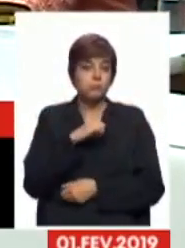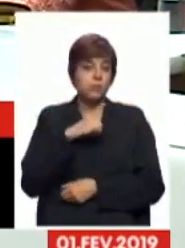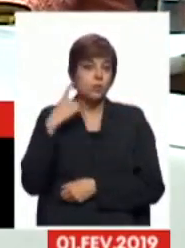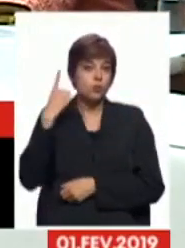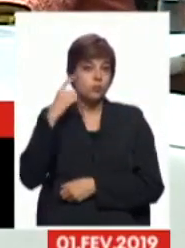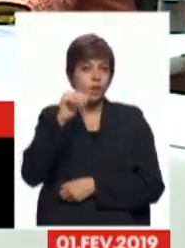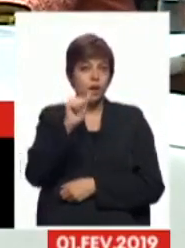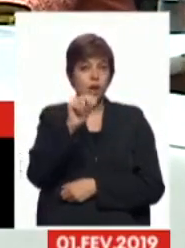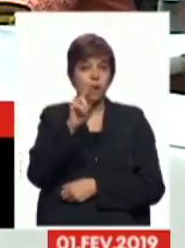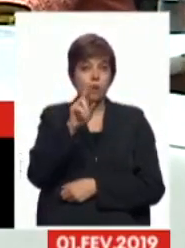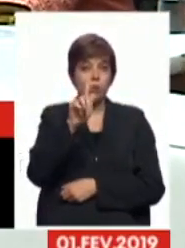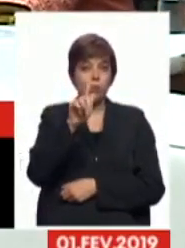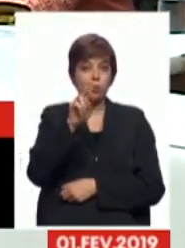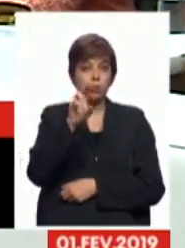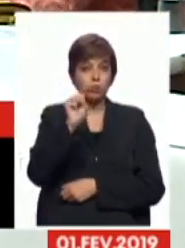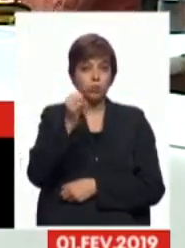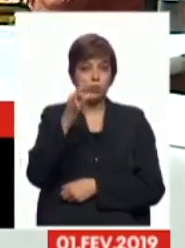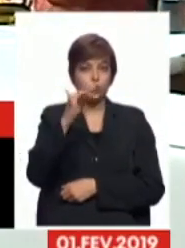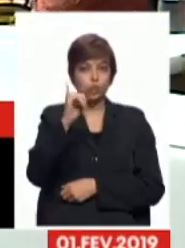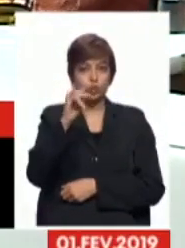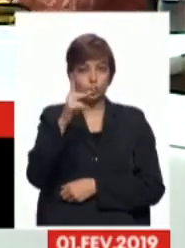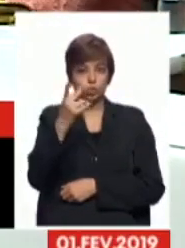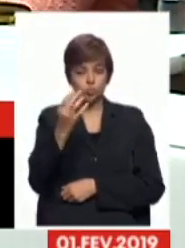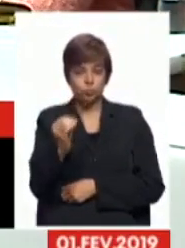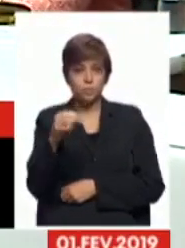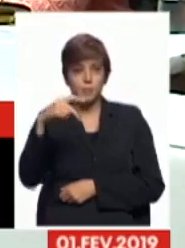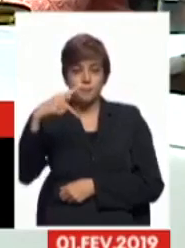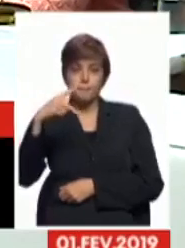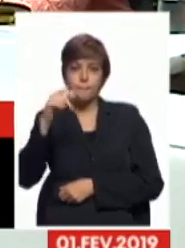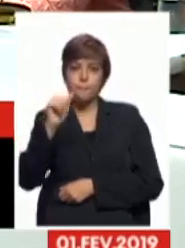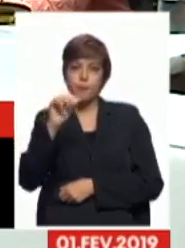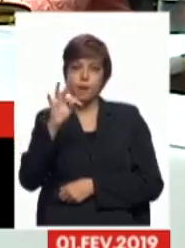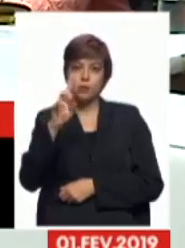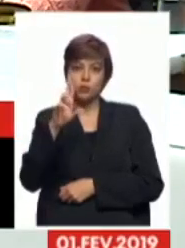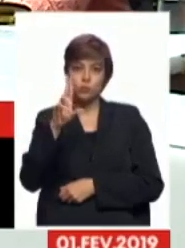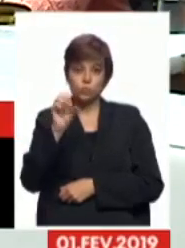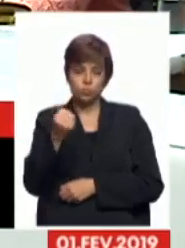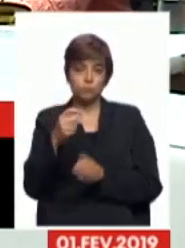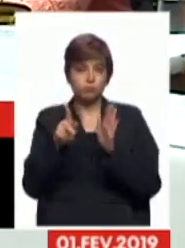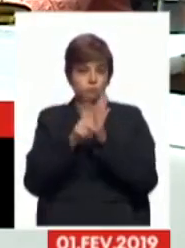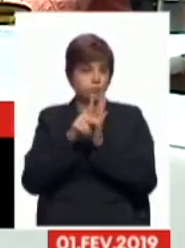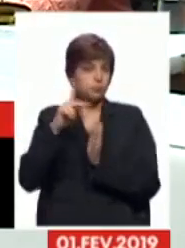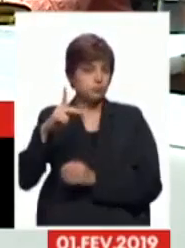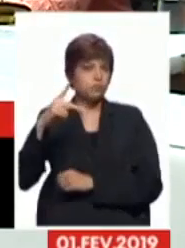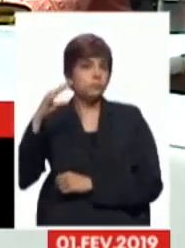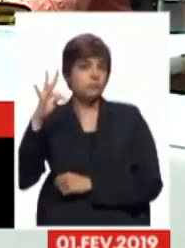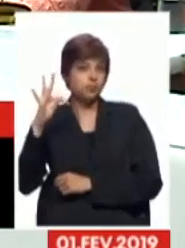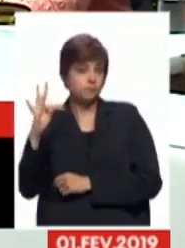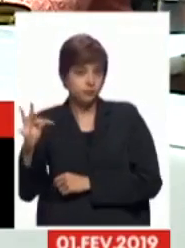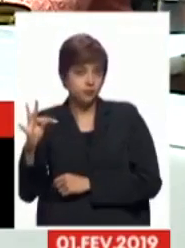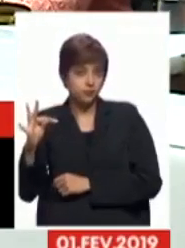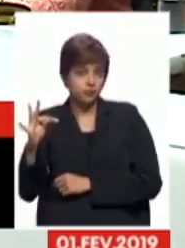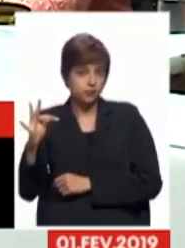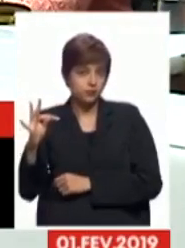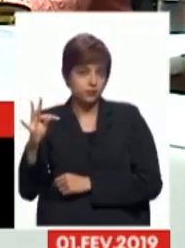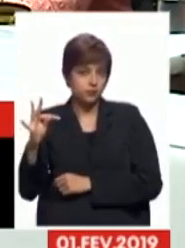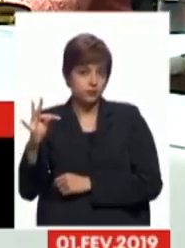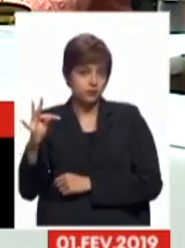Agostinho Patrus, do PV, como candidato a presidente da Assembleia, a primeira vice-presidência.